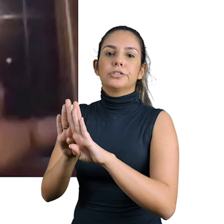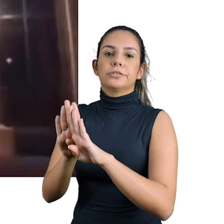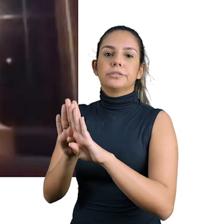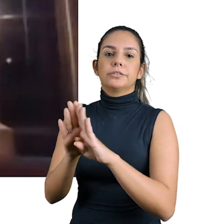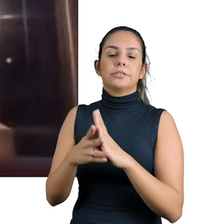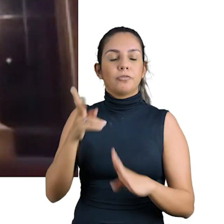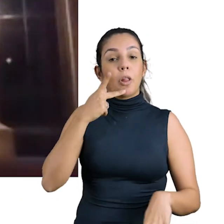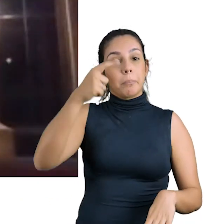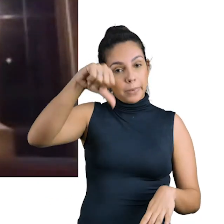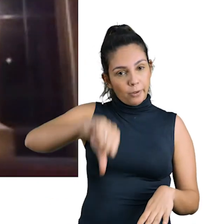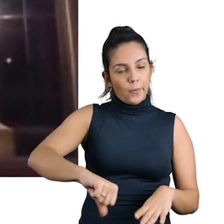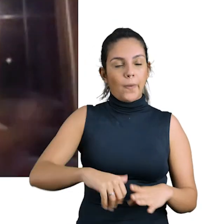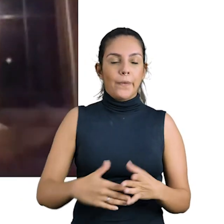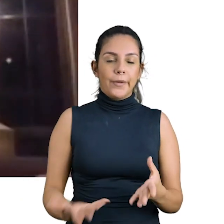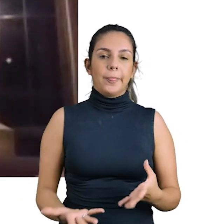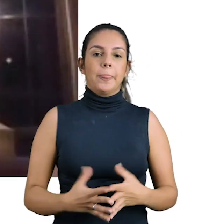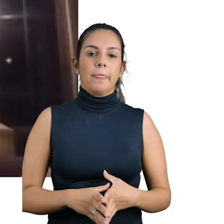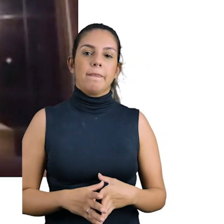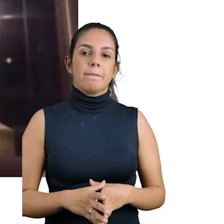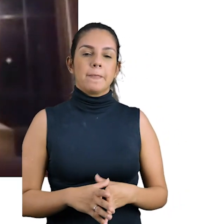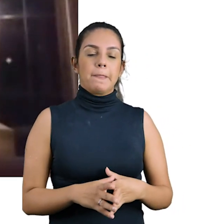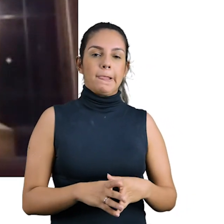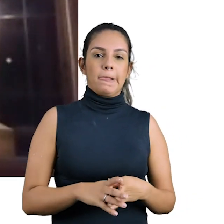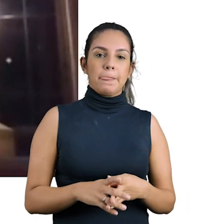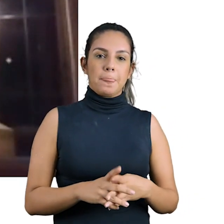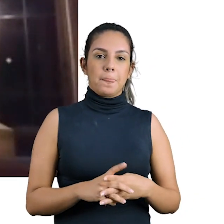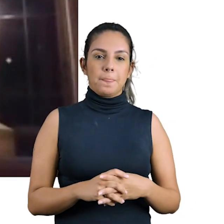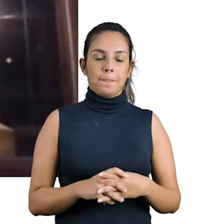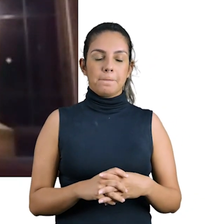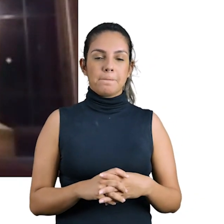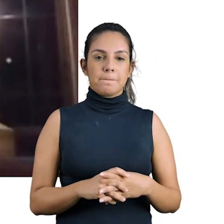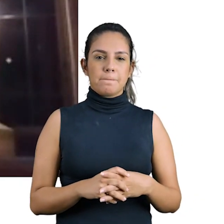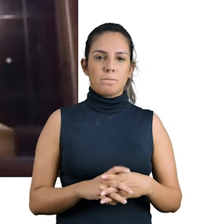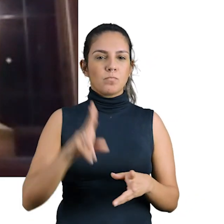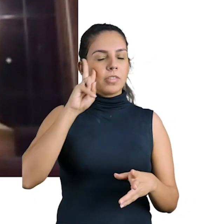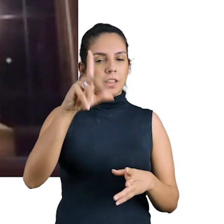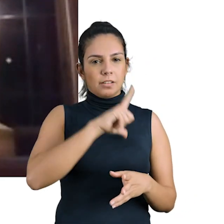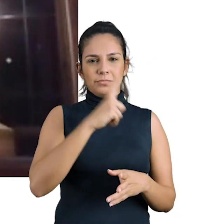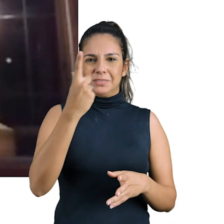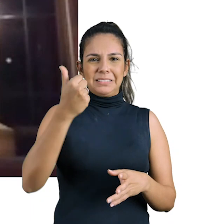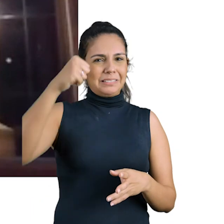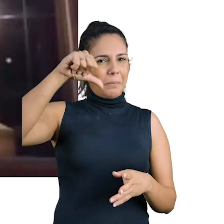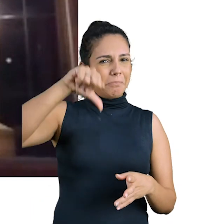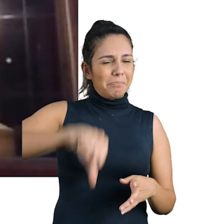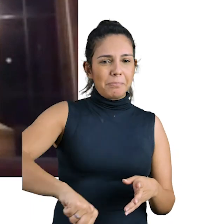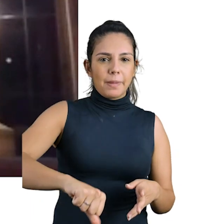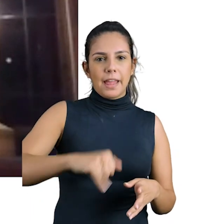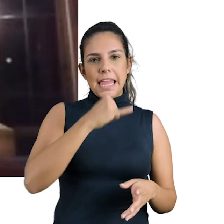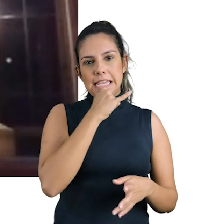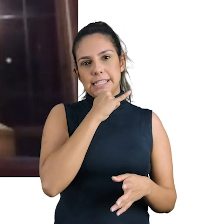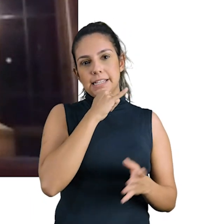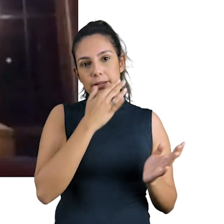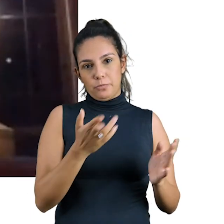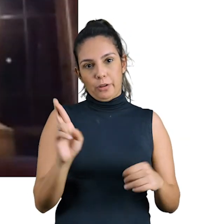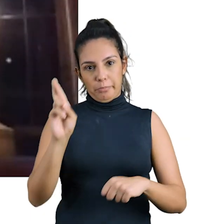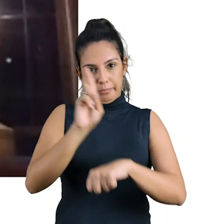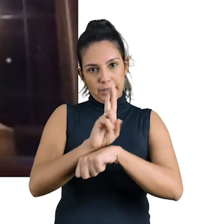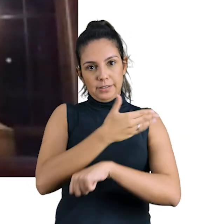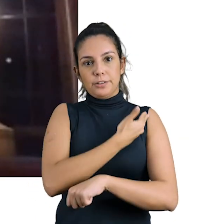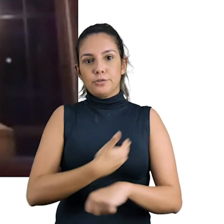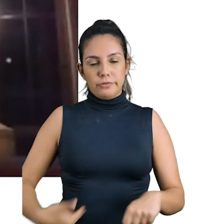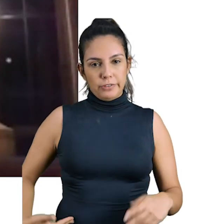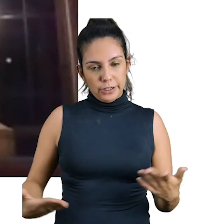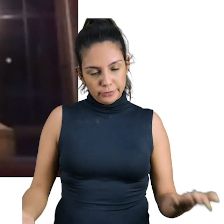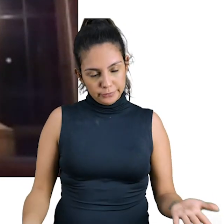abrir, agora vamos fechar. Isso é pior, né? Enfim, a gente vê que... E temos um péssimo